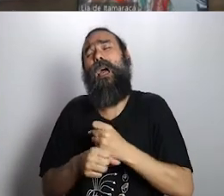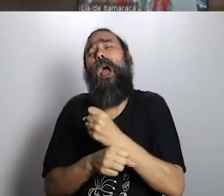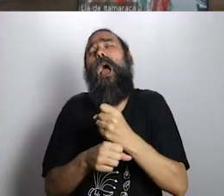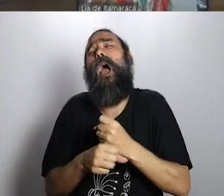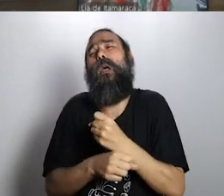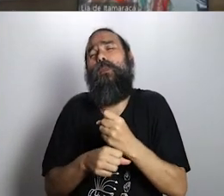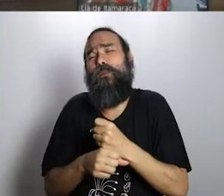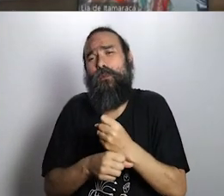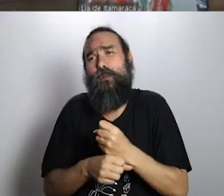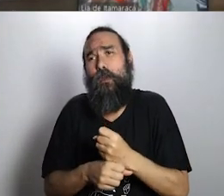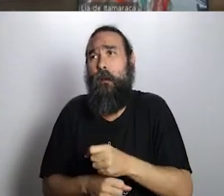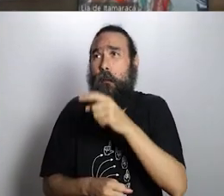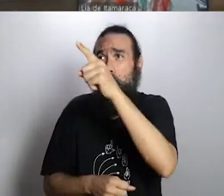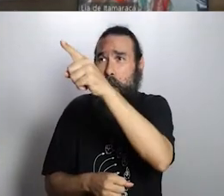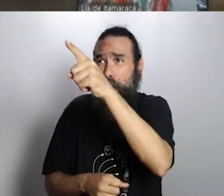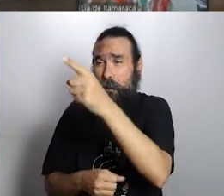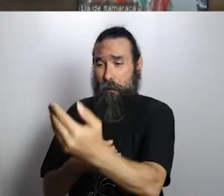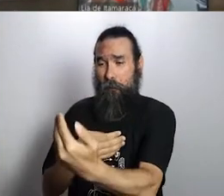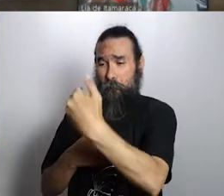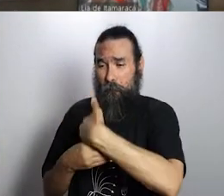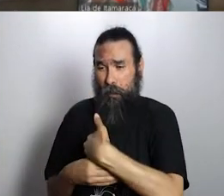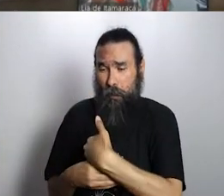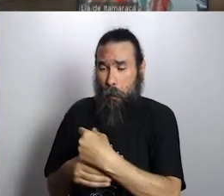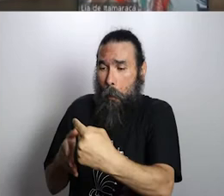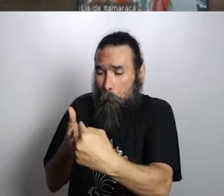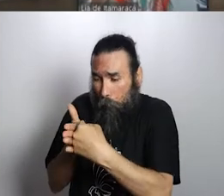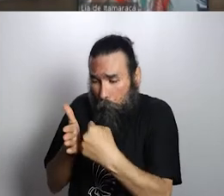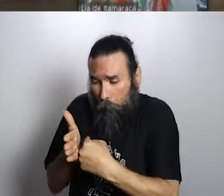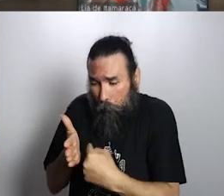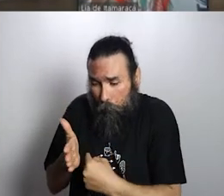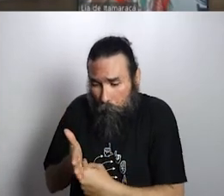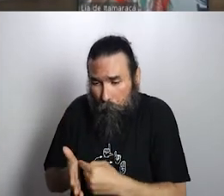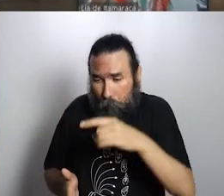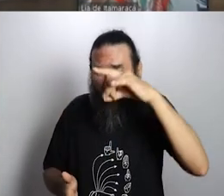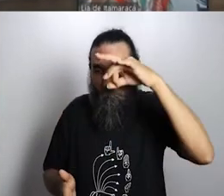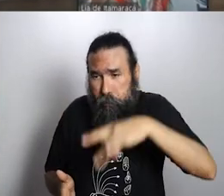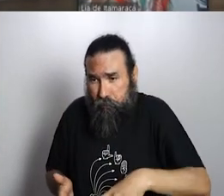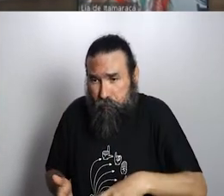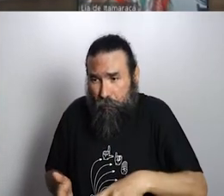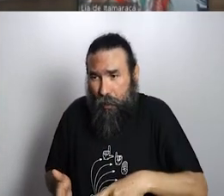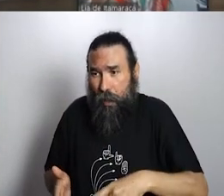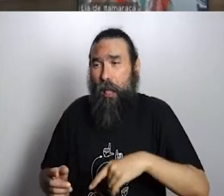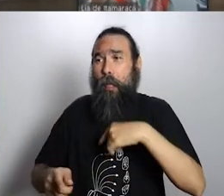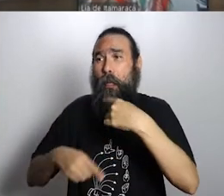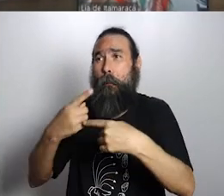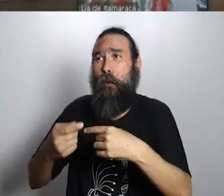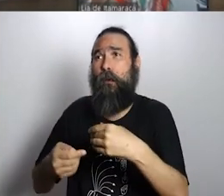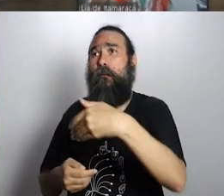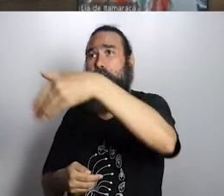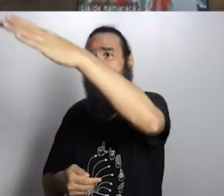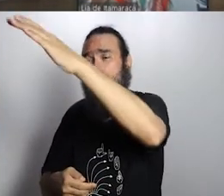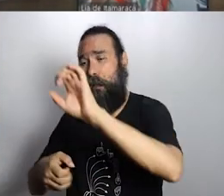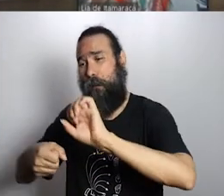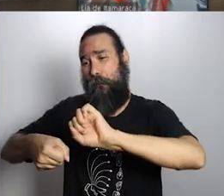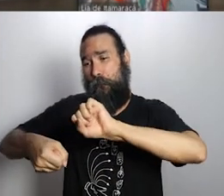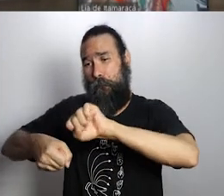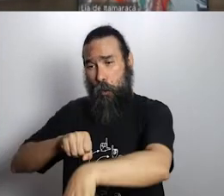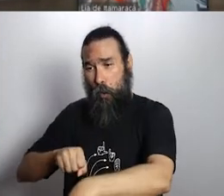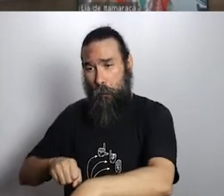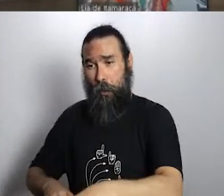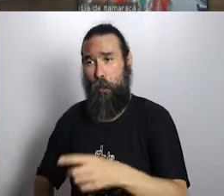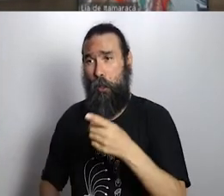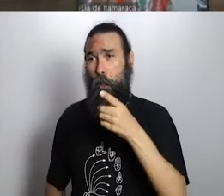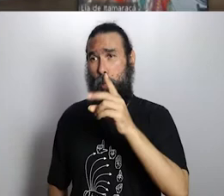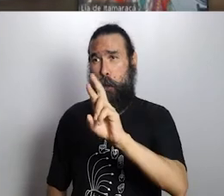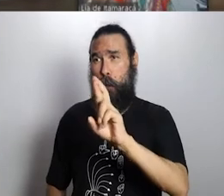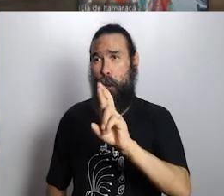levar um suco, a coisa apurada, vai levar o lambedor no ponto...